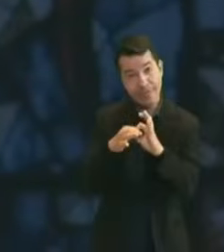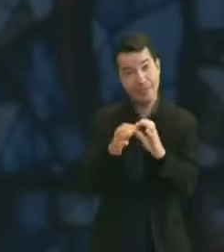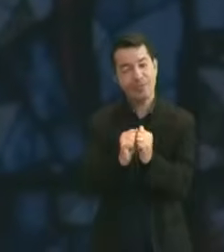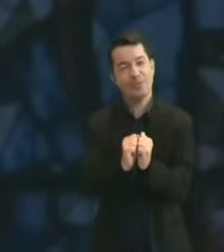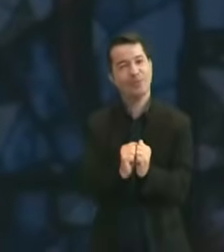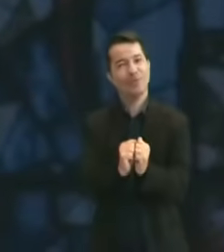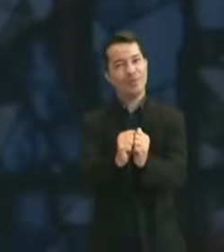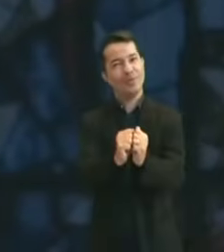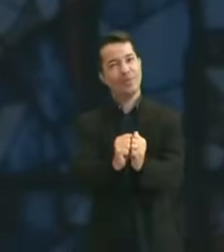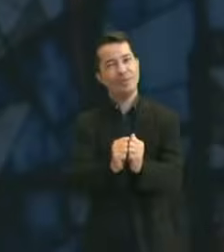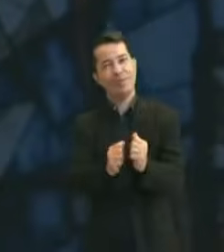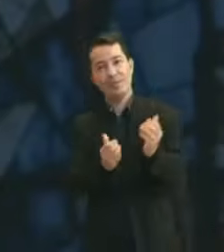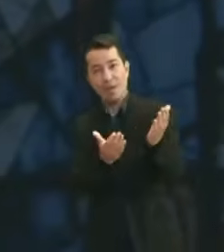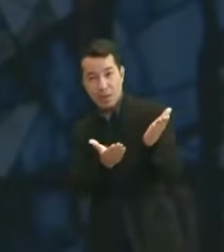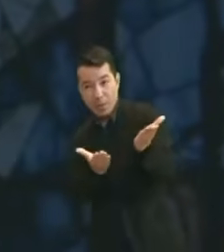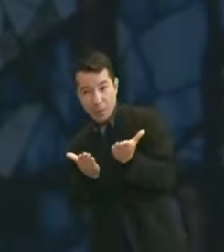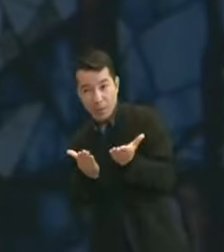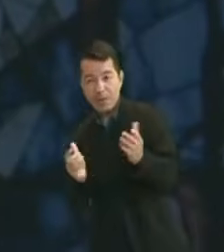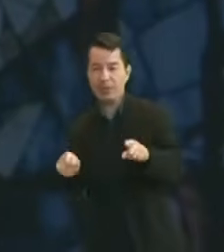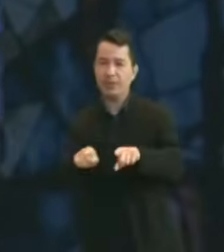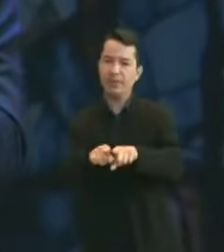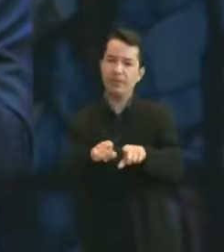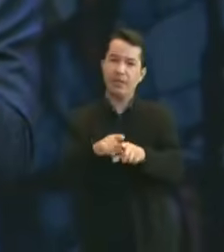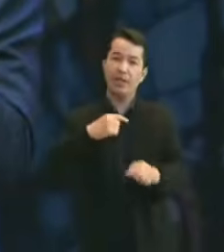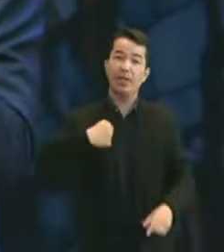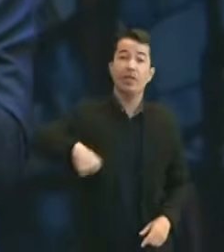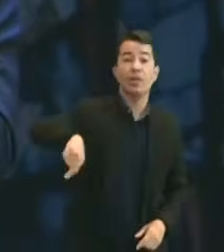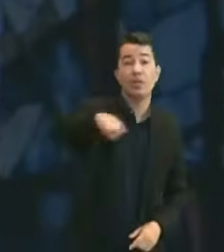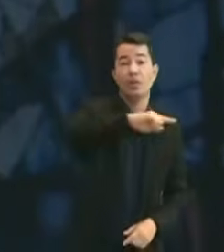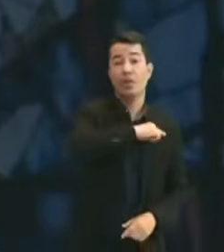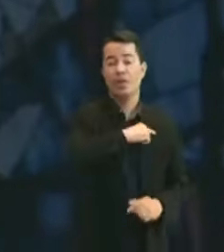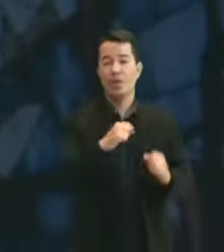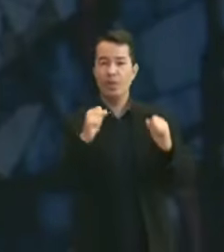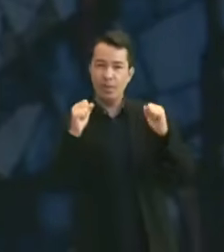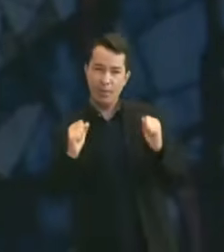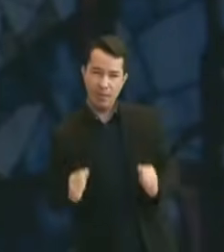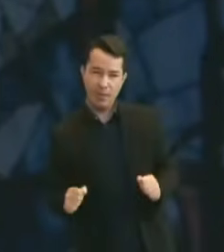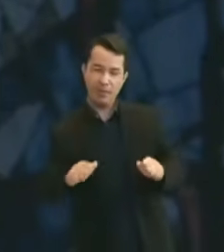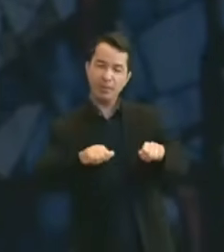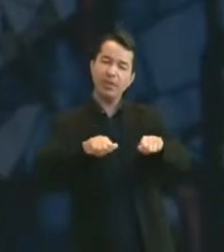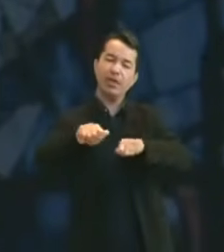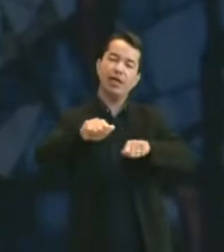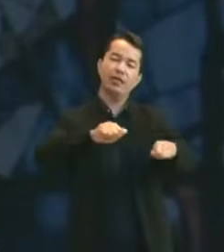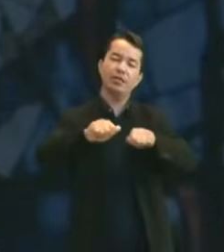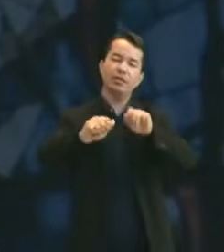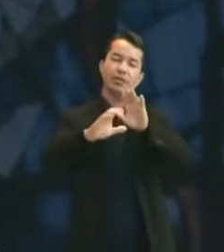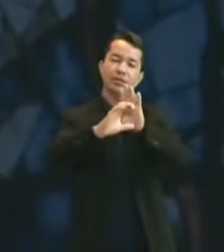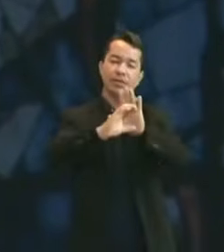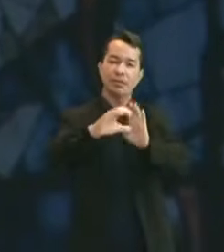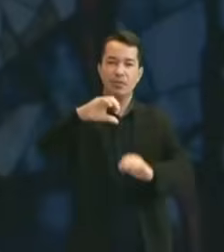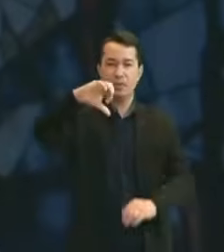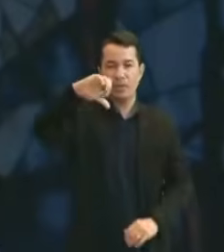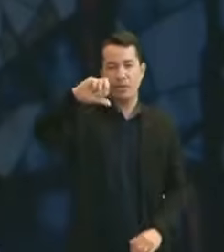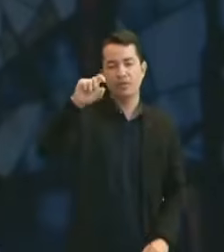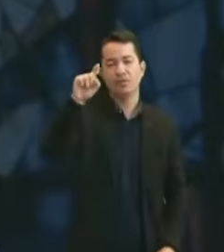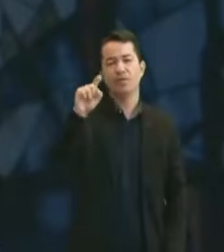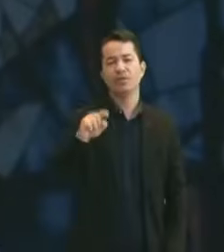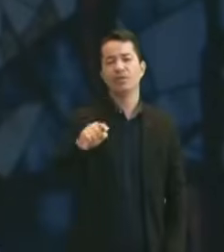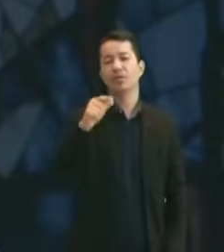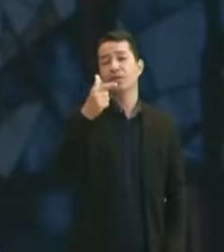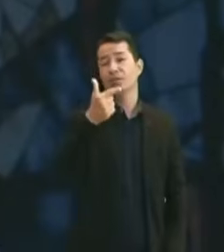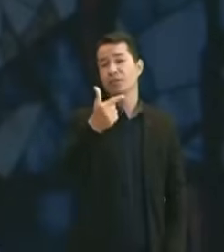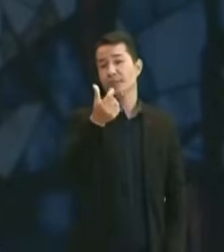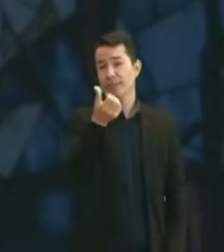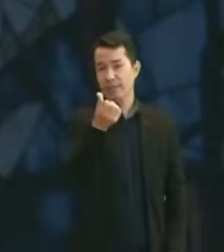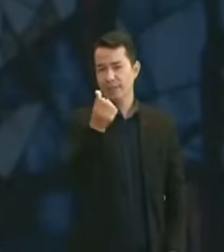queria te convidar agora a gente ler junto Atos 9, 26 a 30. Pode abrir a sua Bíblia